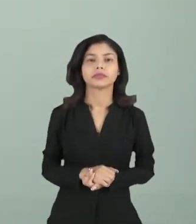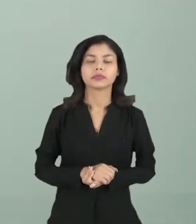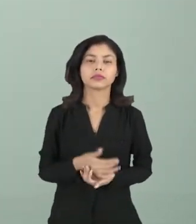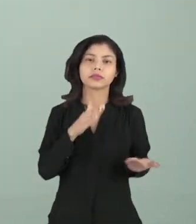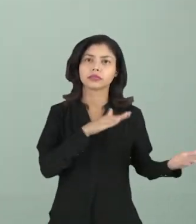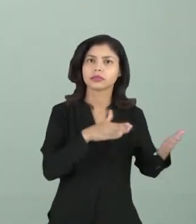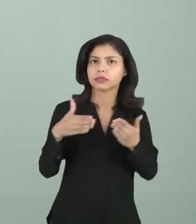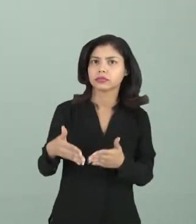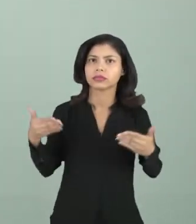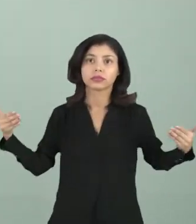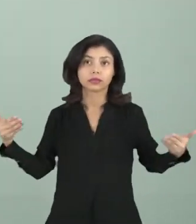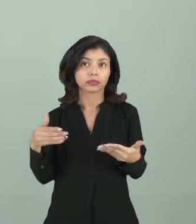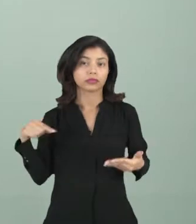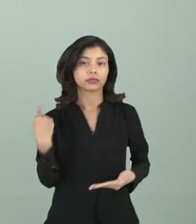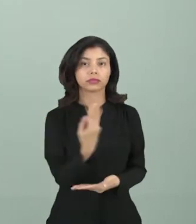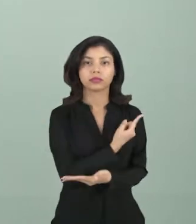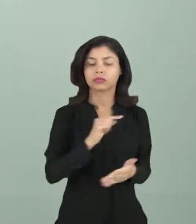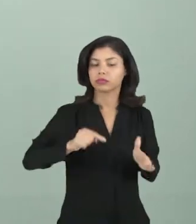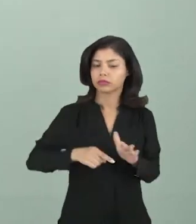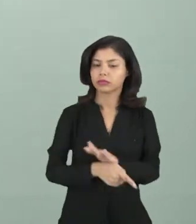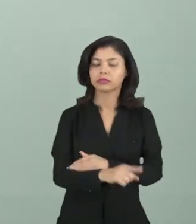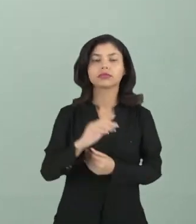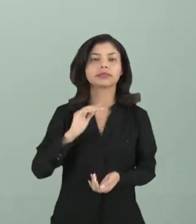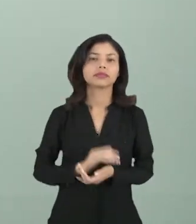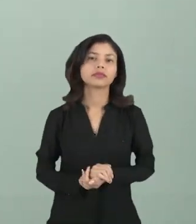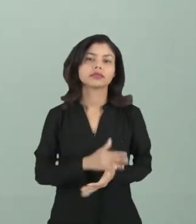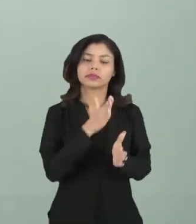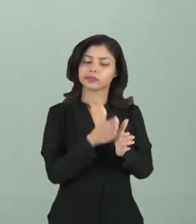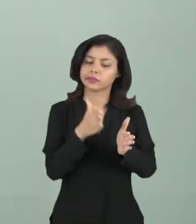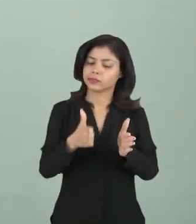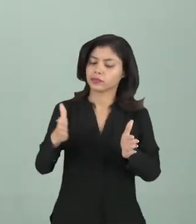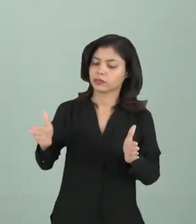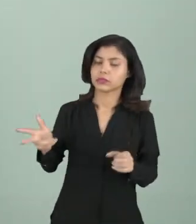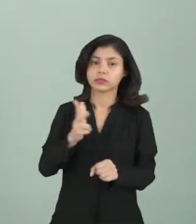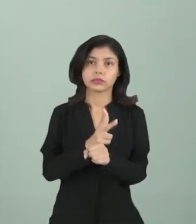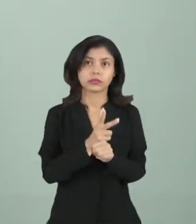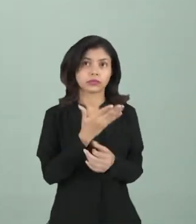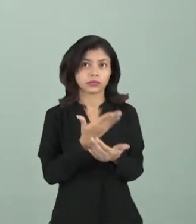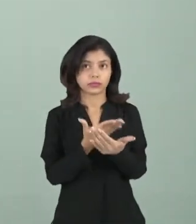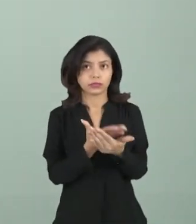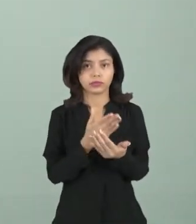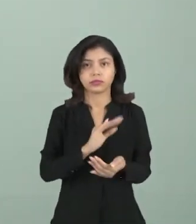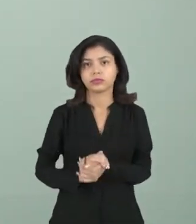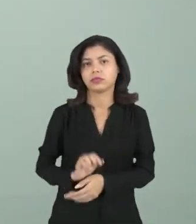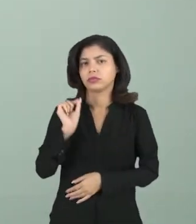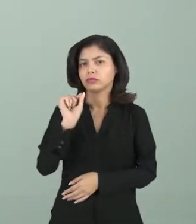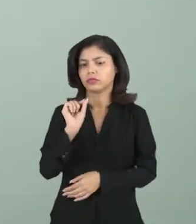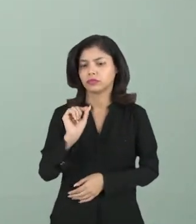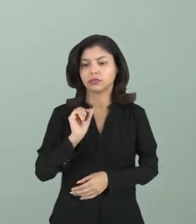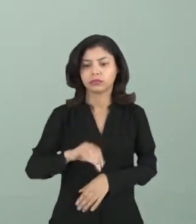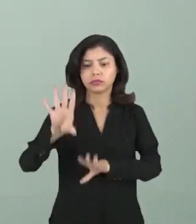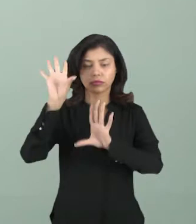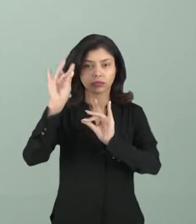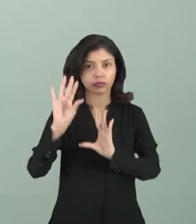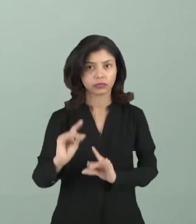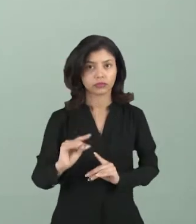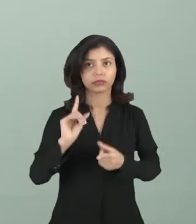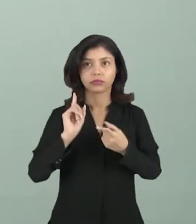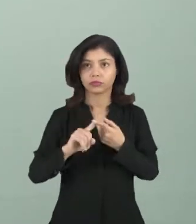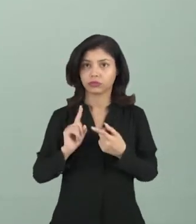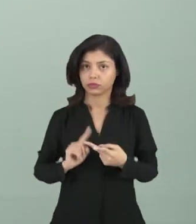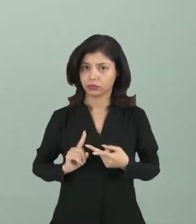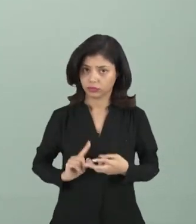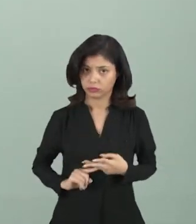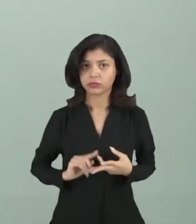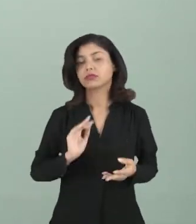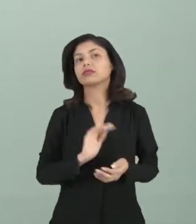A partir de agora, nós vamos entrar em uma sequência de videoaulas em que, a cada uma delas,